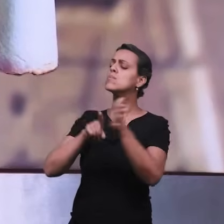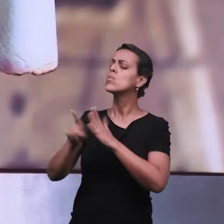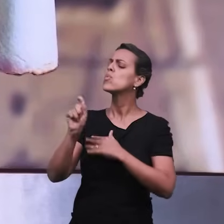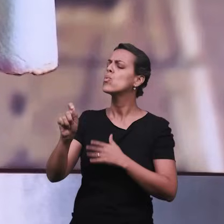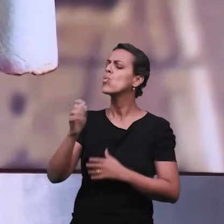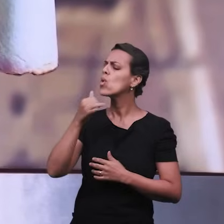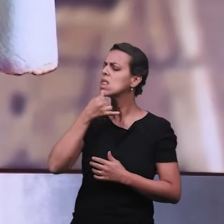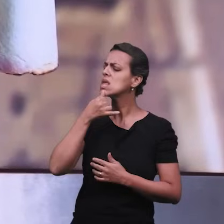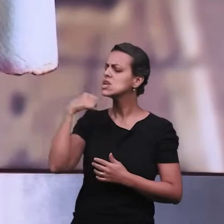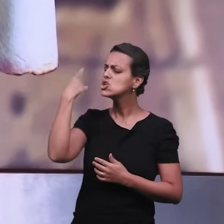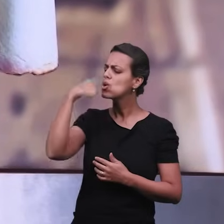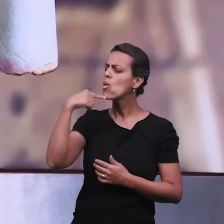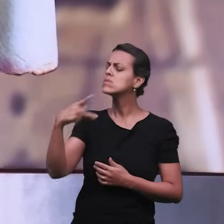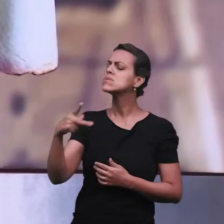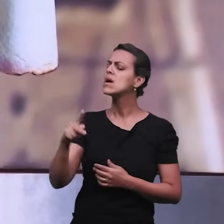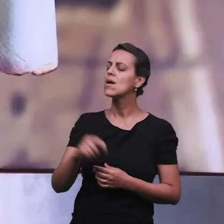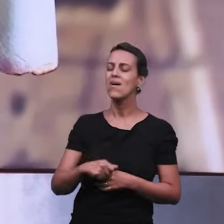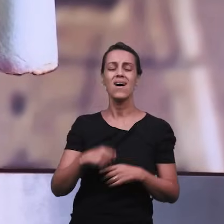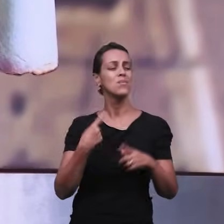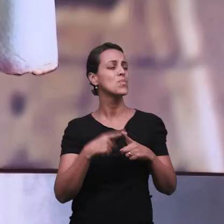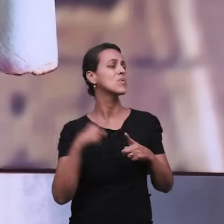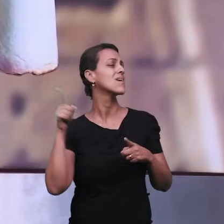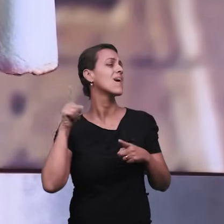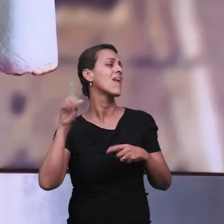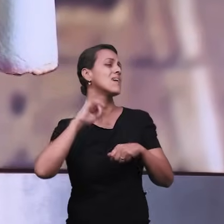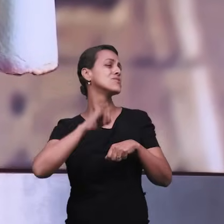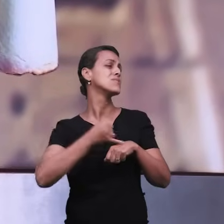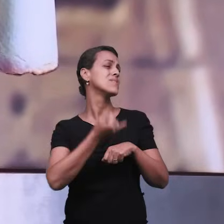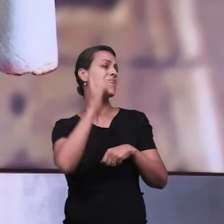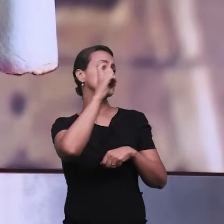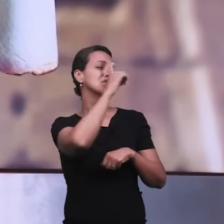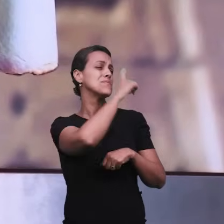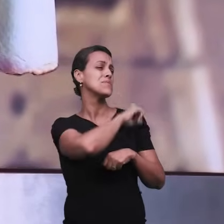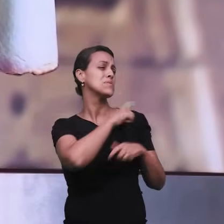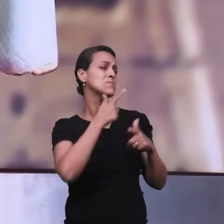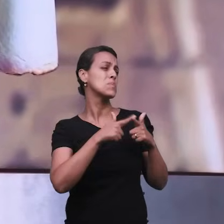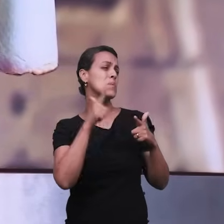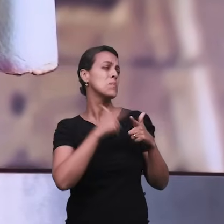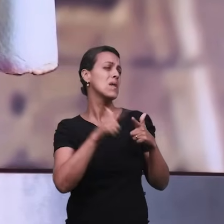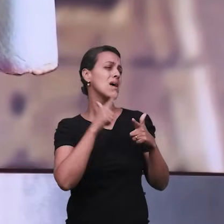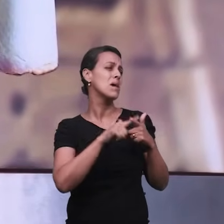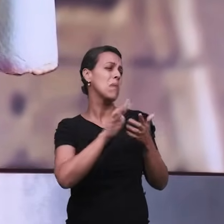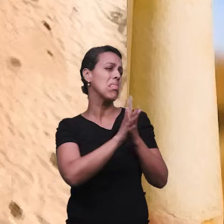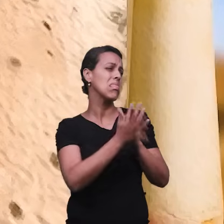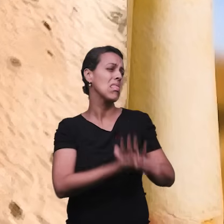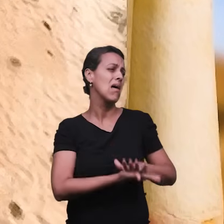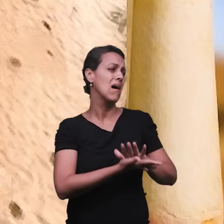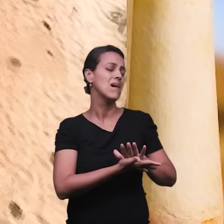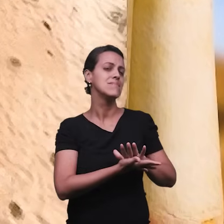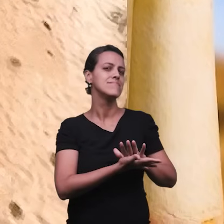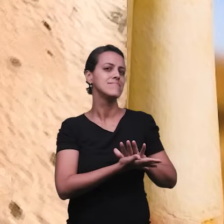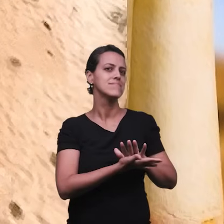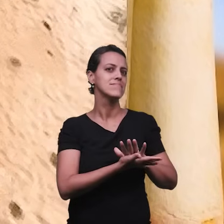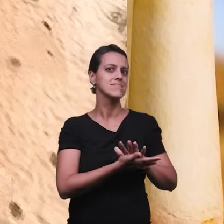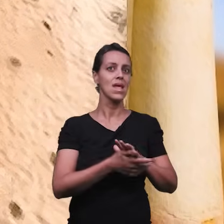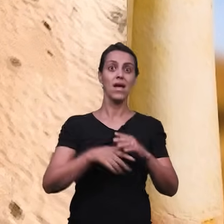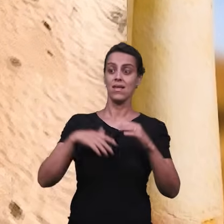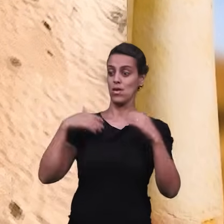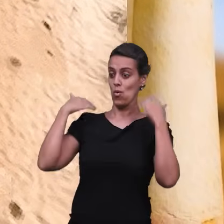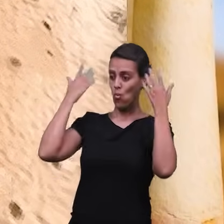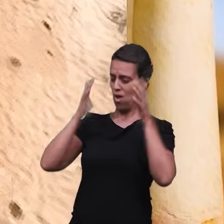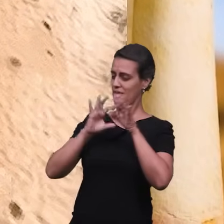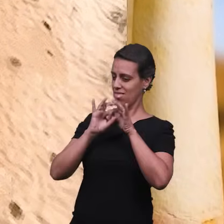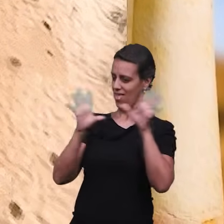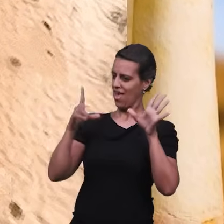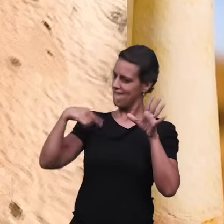Jerusalém. O rei, então, lhe deixa ir reconstruir os muros e também lhe